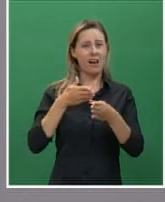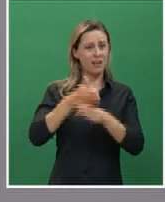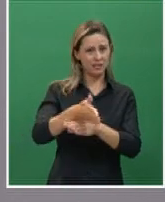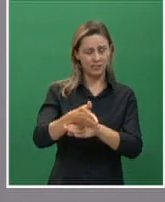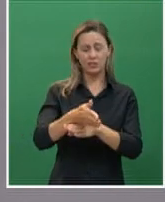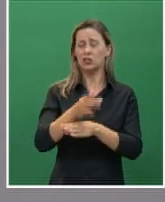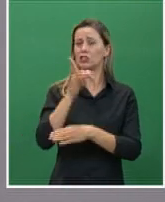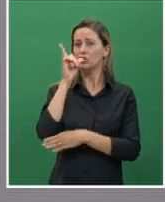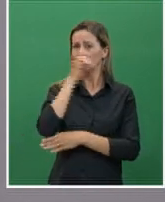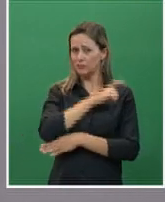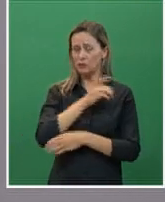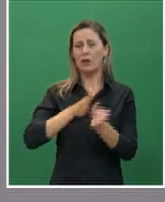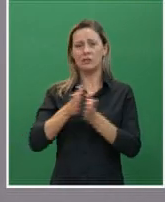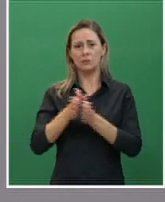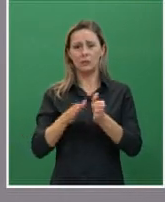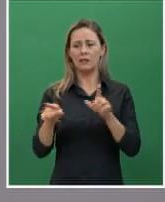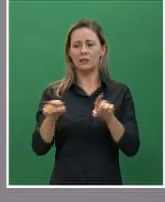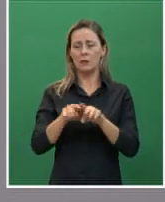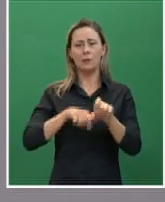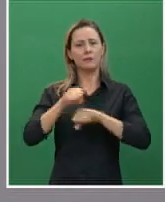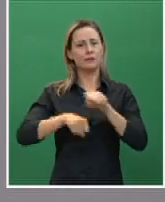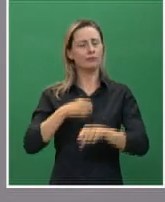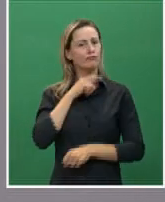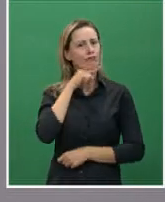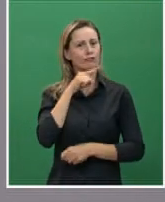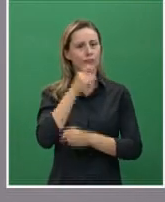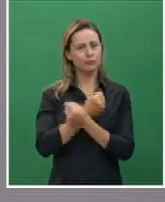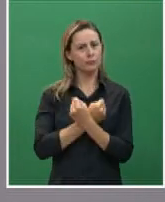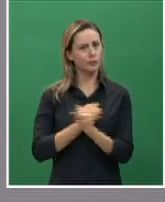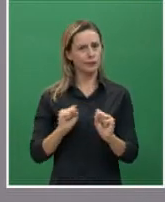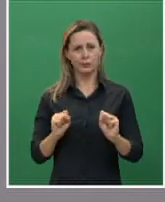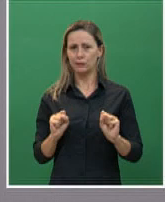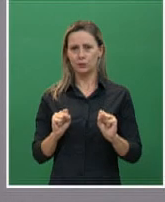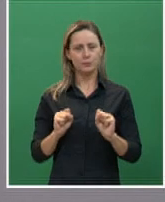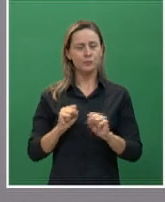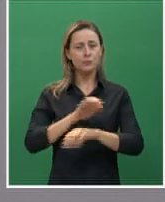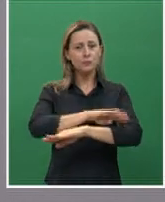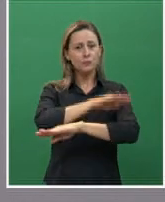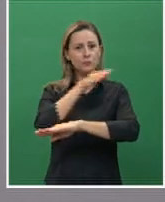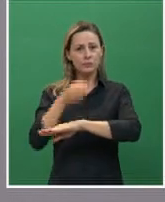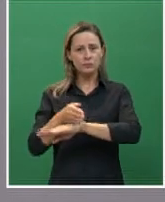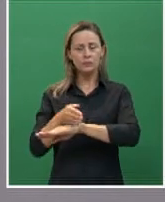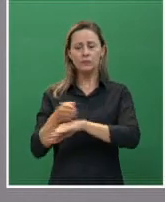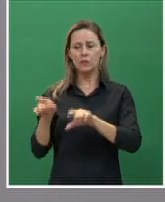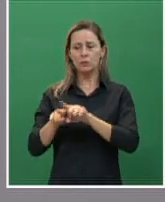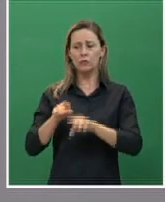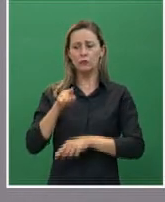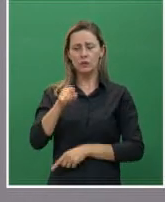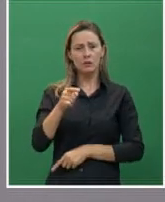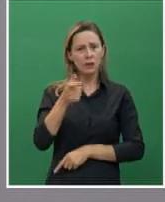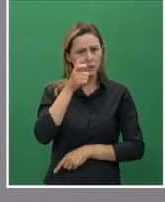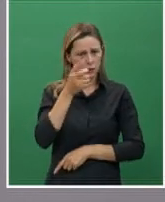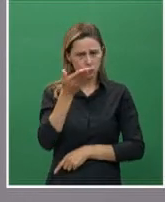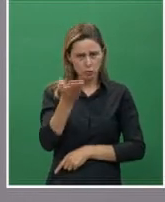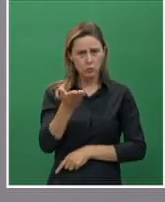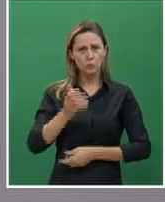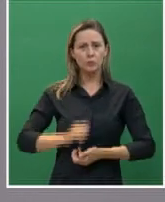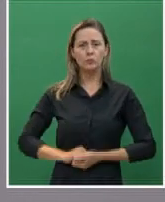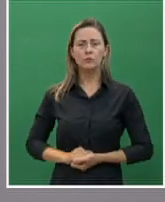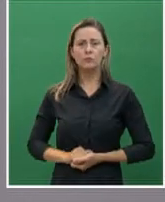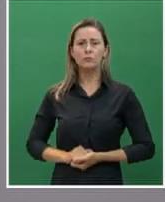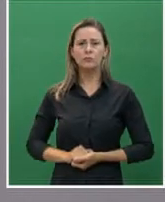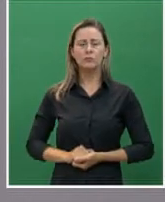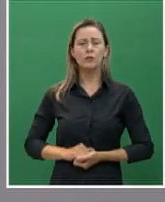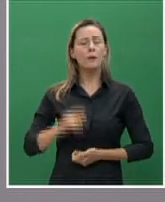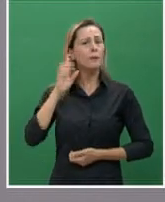para que possa ser acessível a pé ou de bicicleta volto de novo a a convidar você que está nos acompanhando de casa a